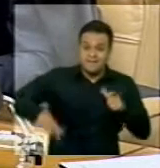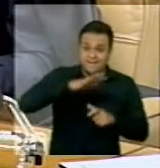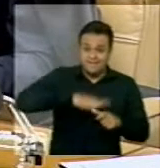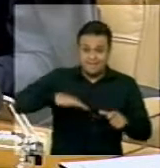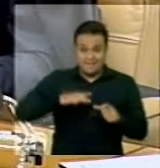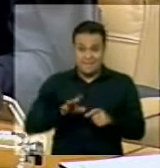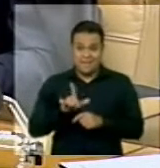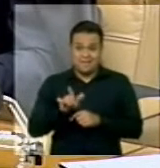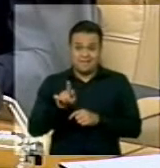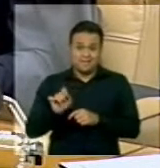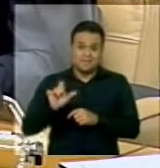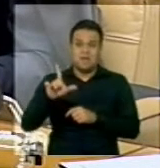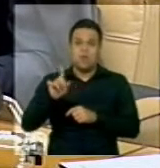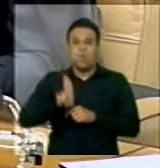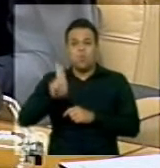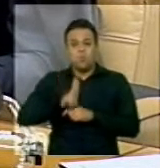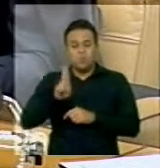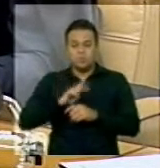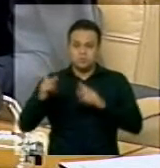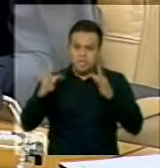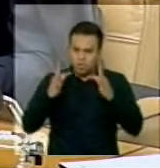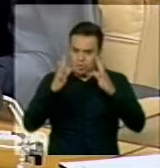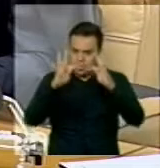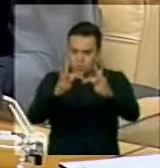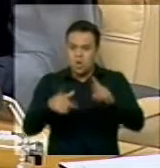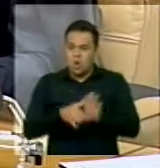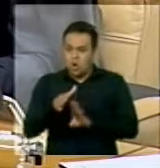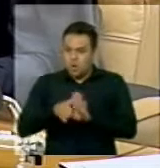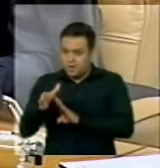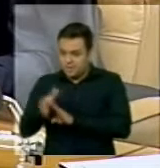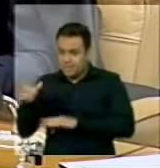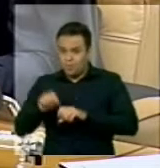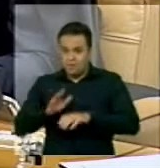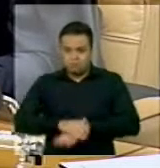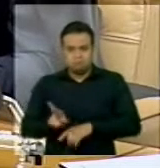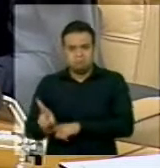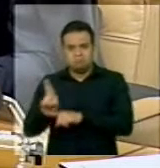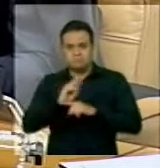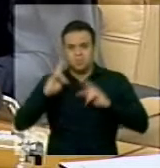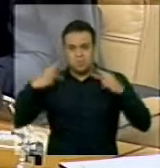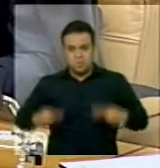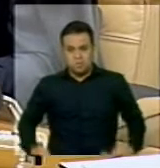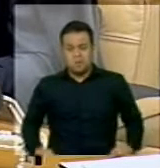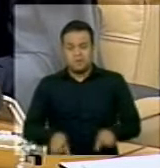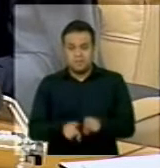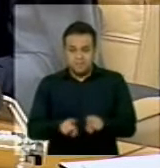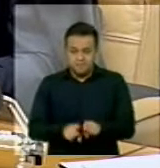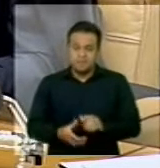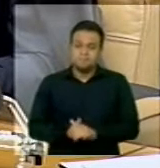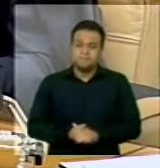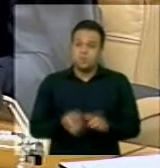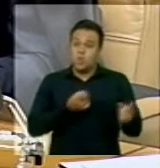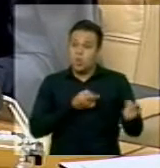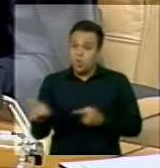inteligência tecnológica para orientar a precisa atuação com fontes humanas. As operações de combate ao desmatamento